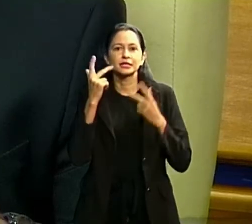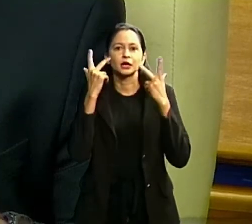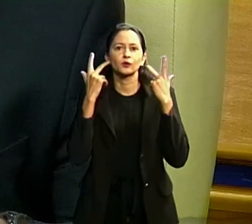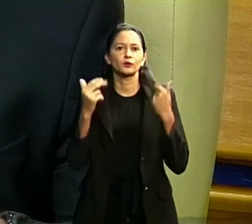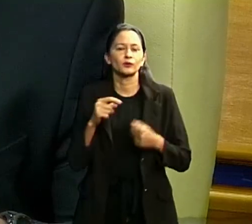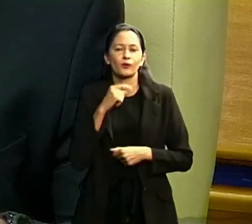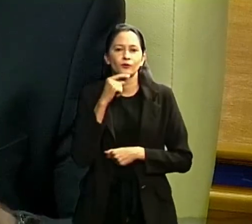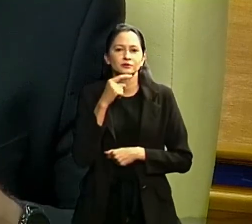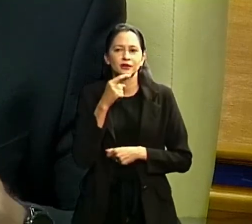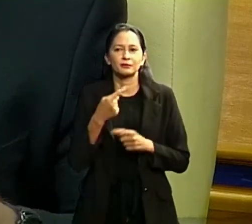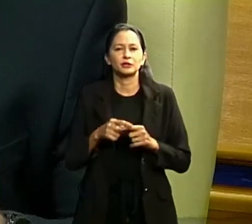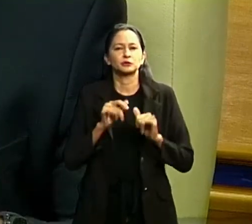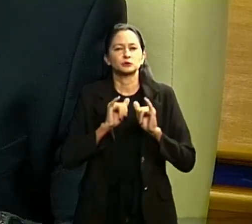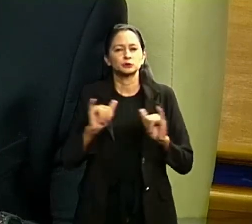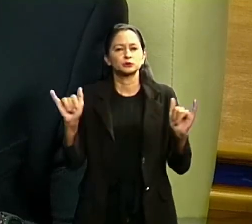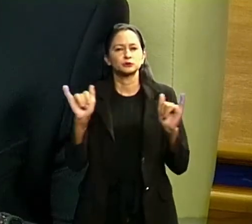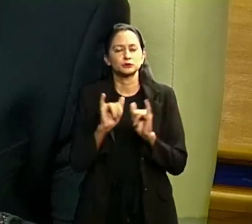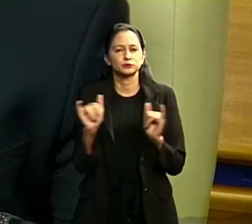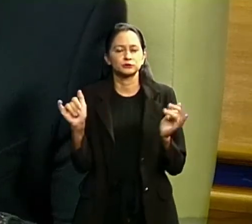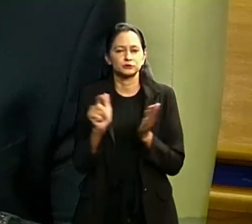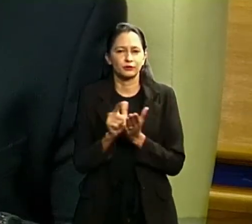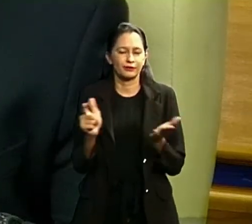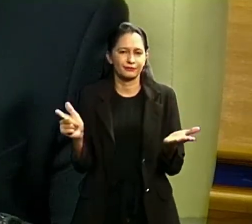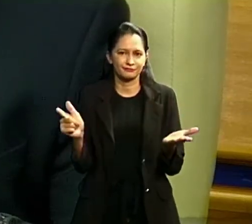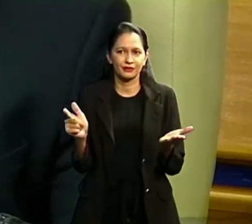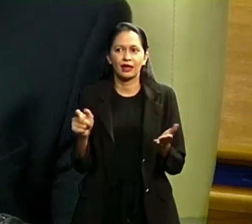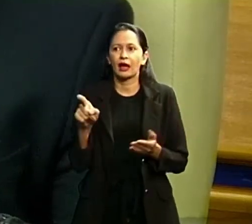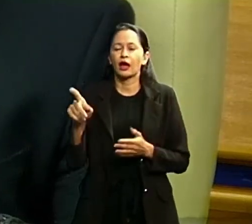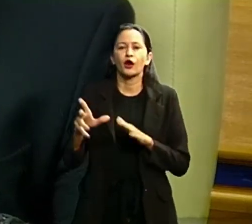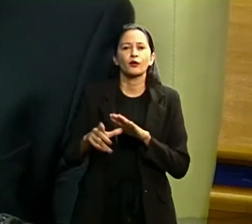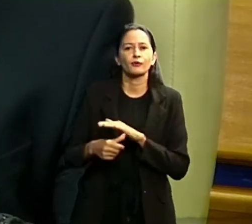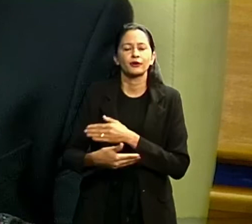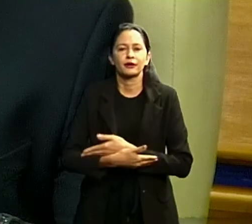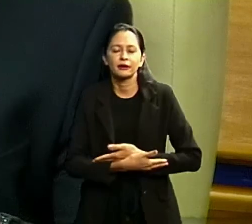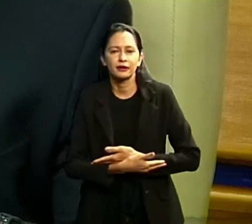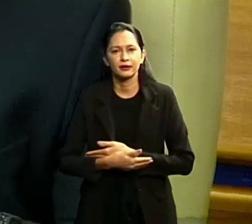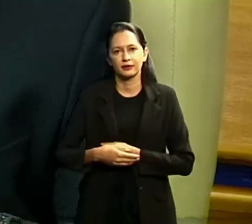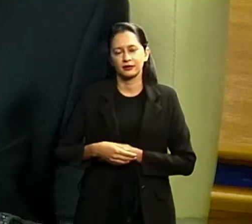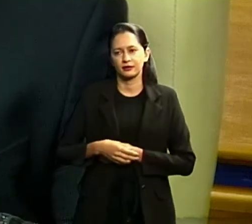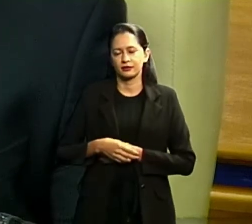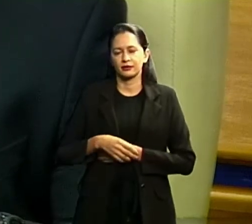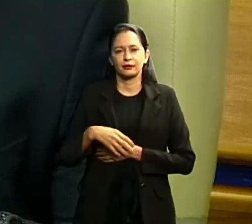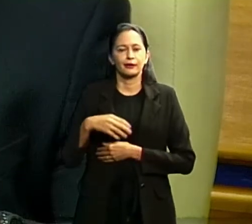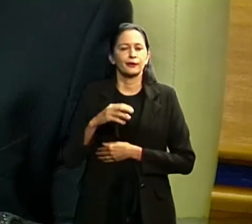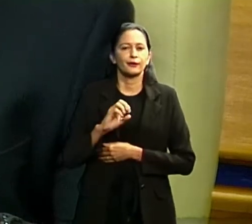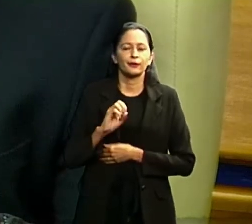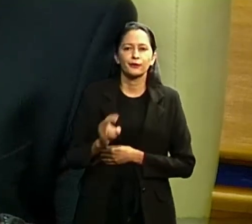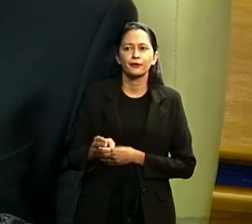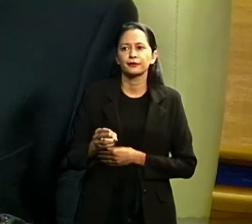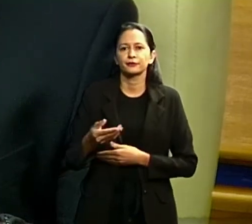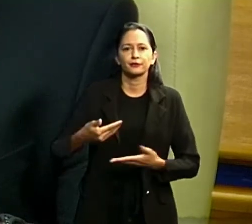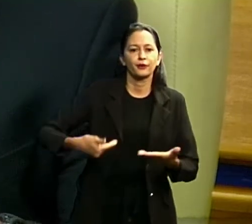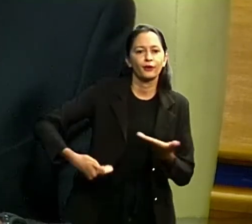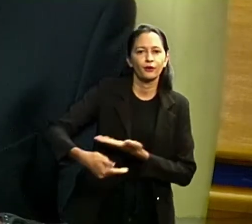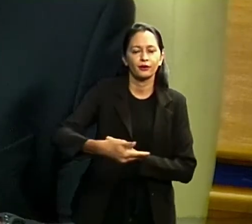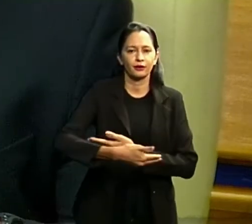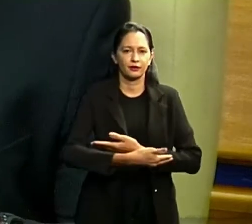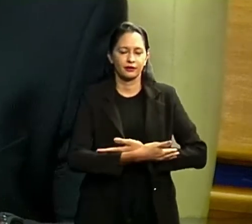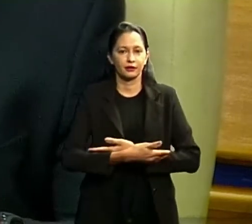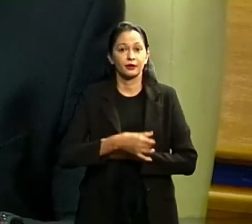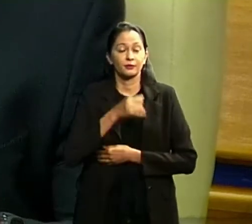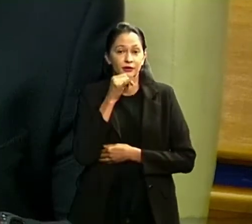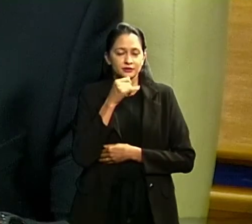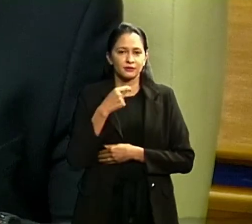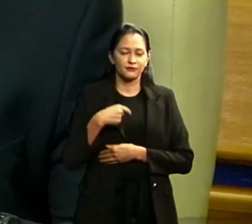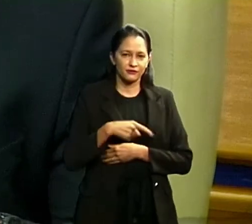esta. Quando você vai numa loja e o atendente esquece de tirar o tag ali no caixa, você não